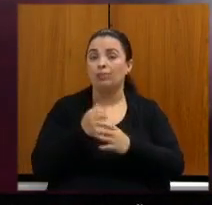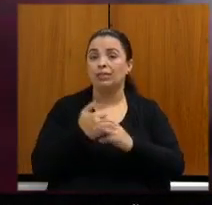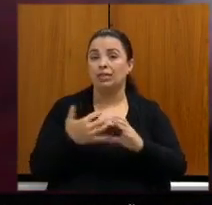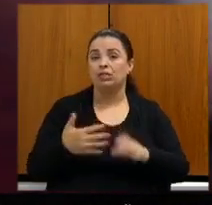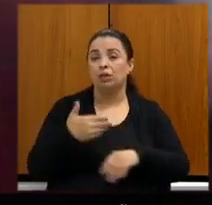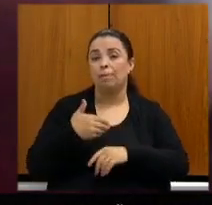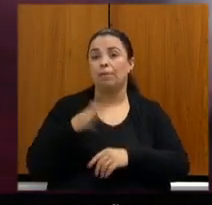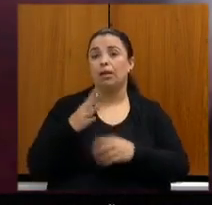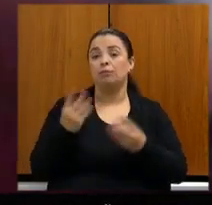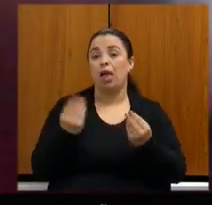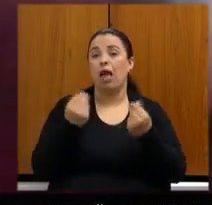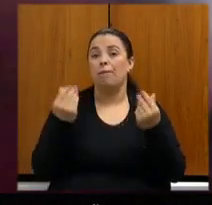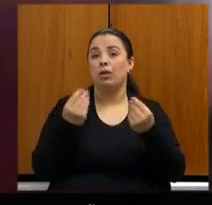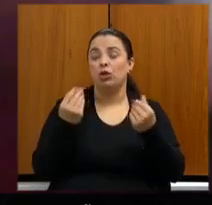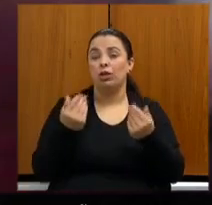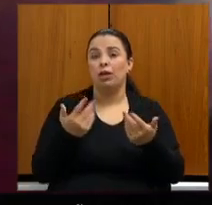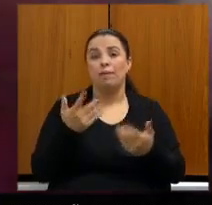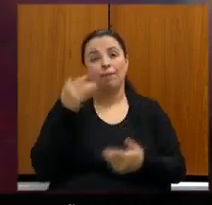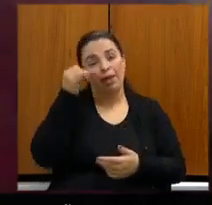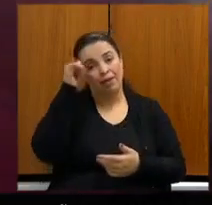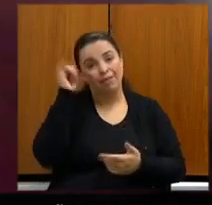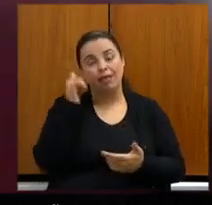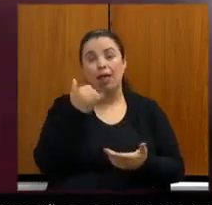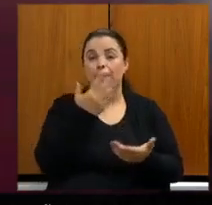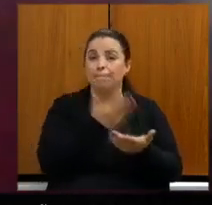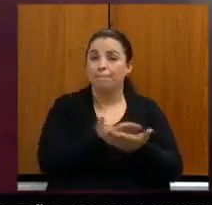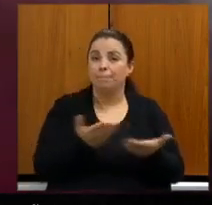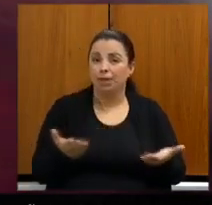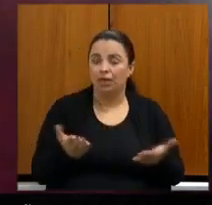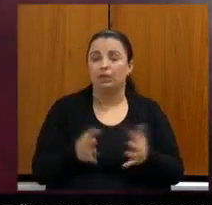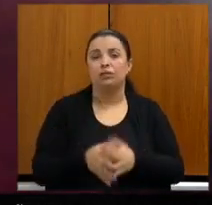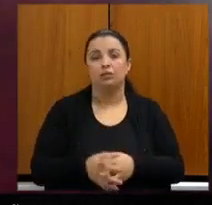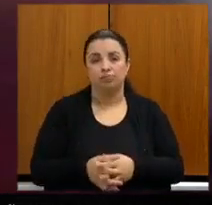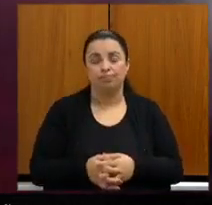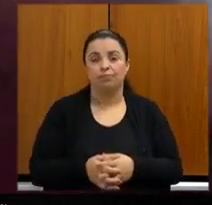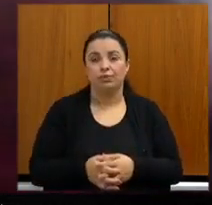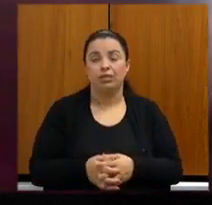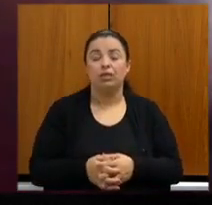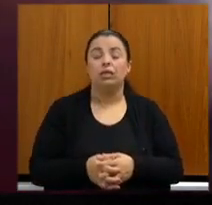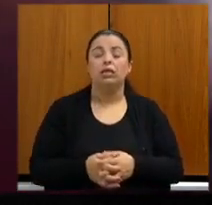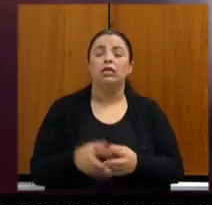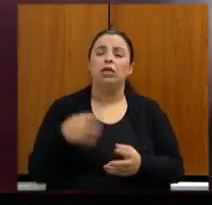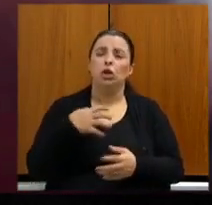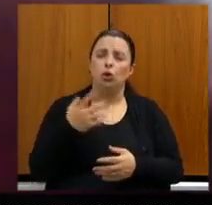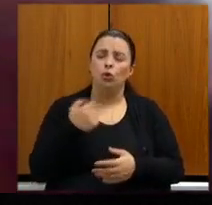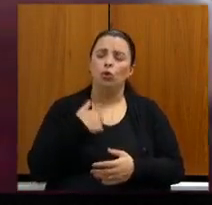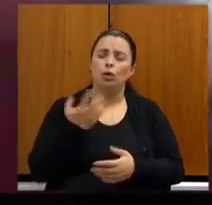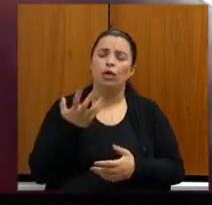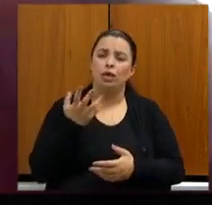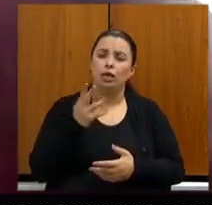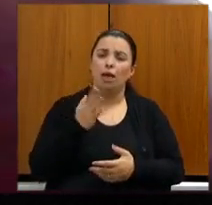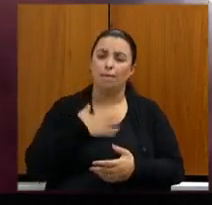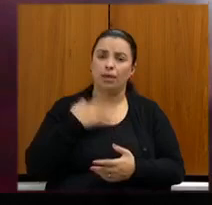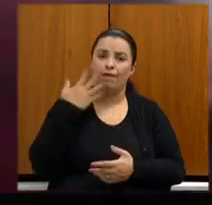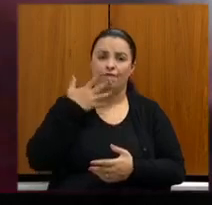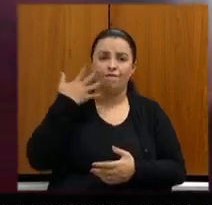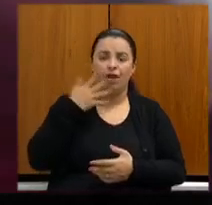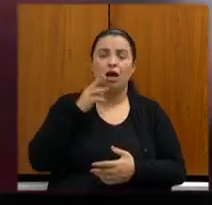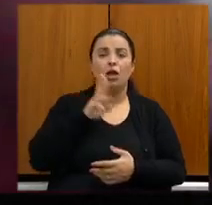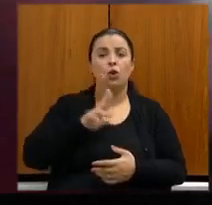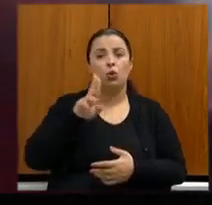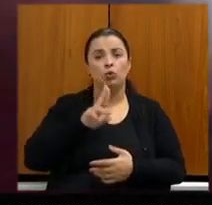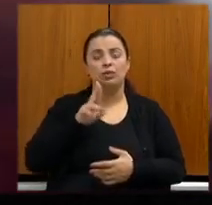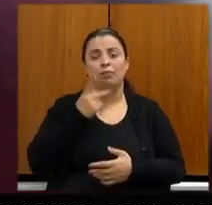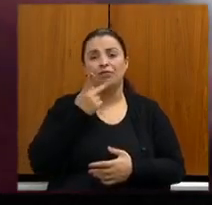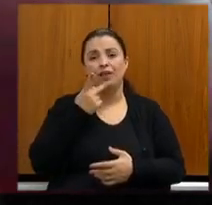evitar tantos danos e tantas perdas né E nesse sentido eu queria usar da minha fala para ressaltar a importância de que a